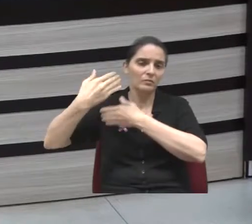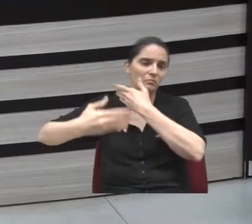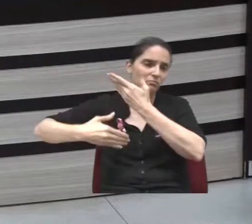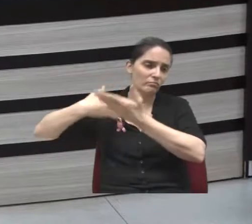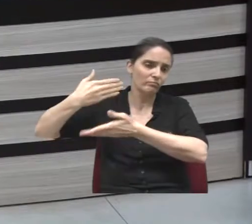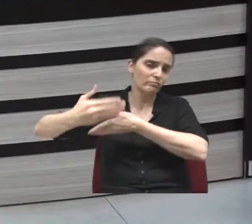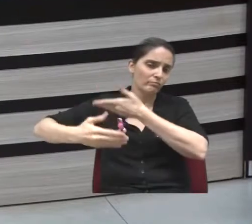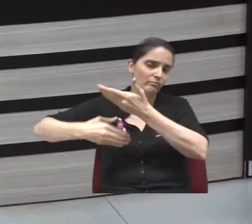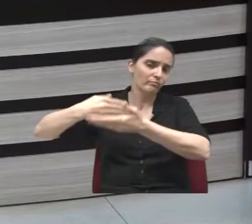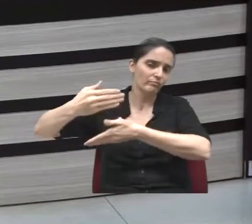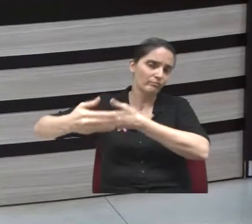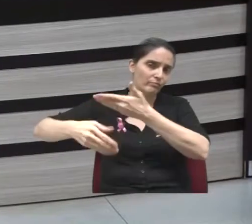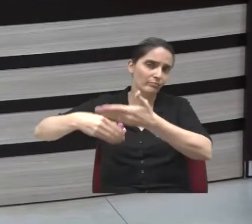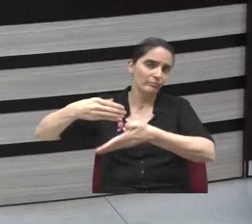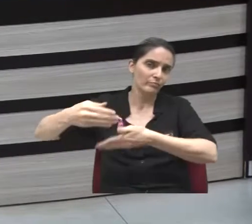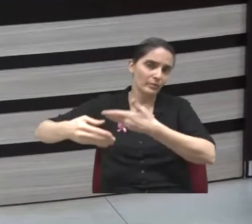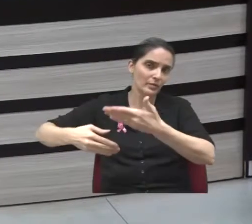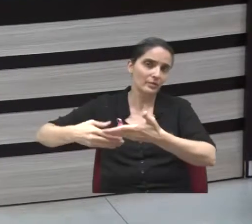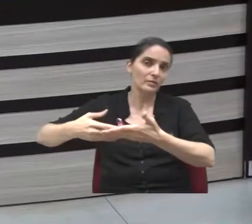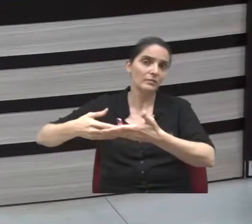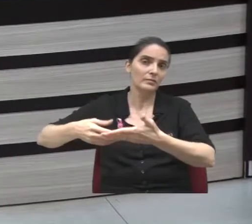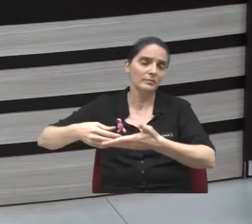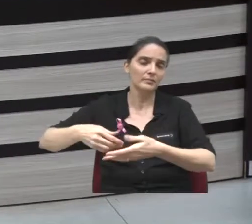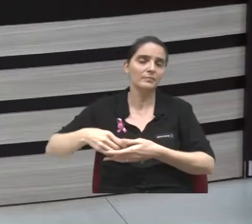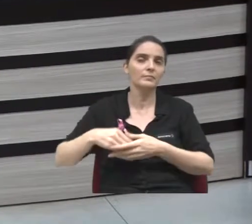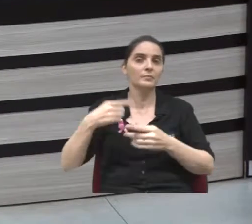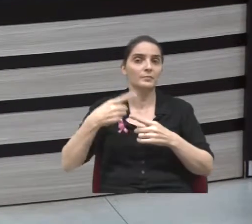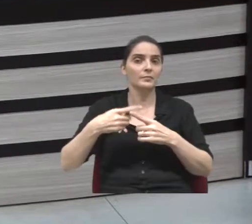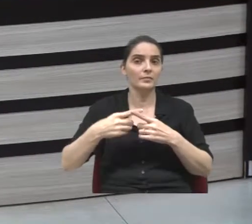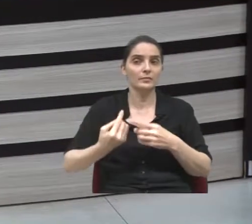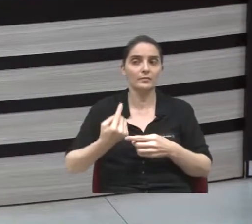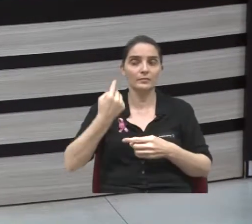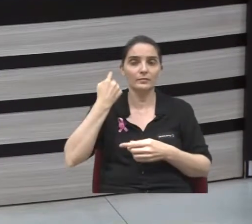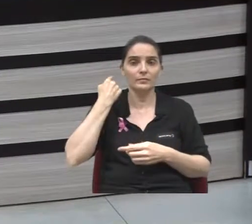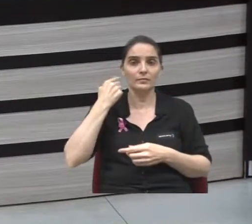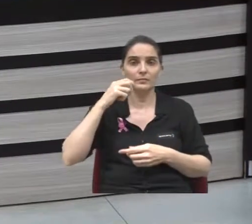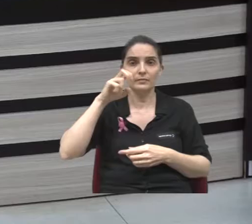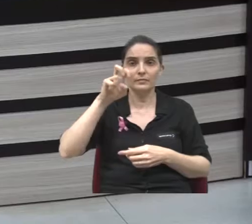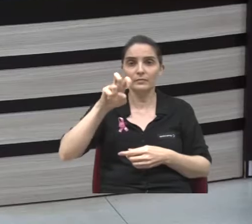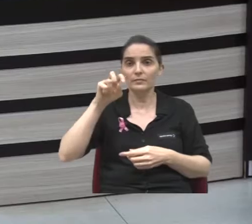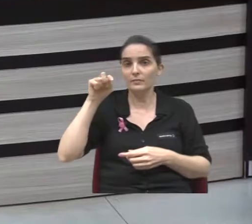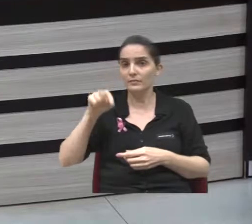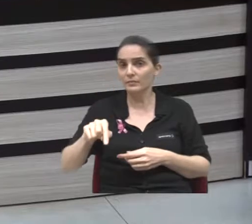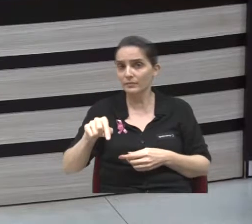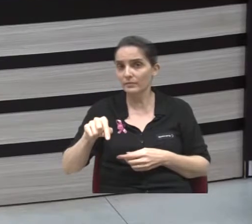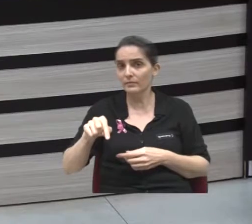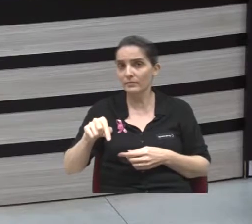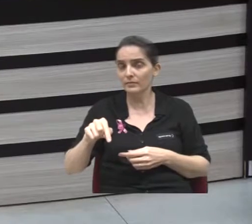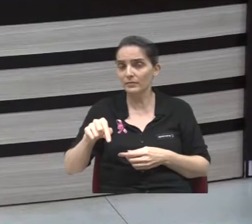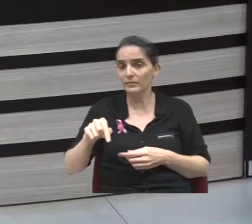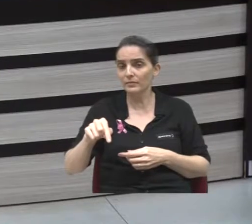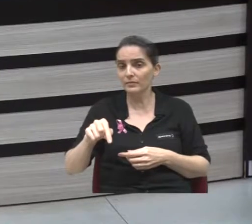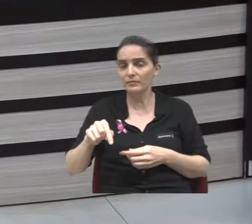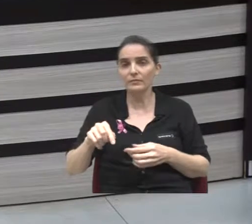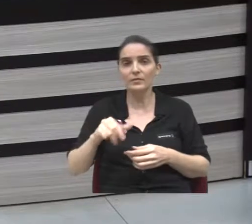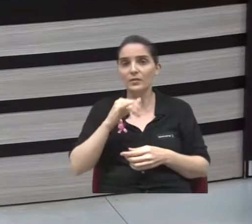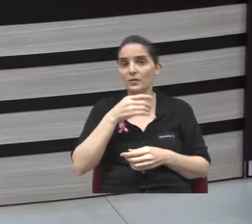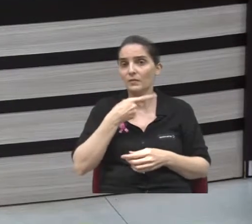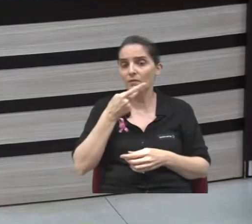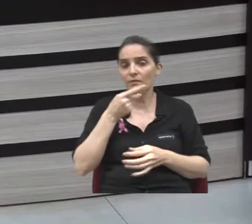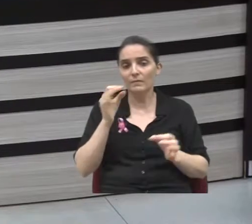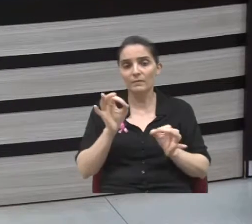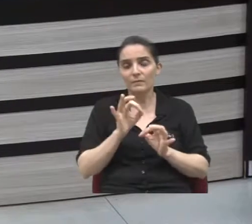mesmo. Talvez desde quando nós tínhamos 5.000 ligações e não foram feitas, e não foram feitos propagados também. E eu